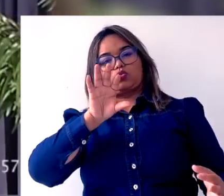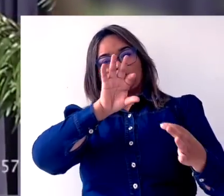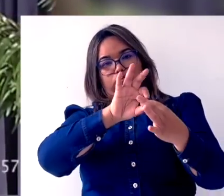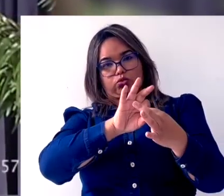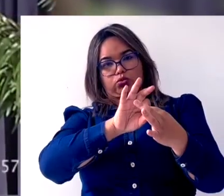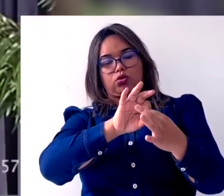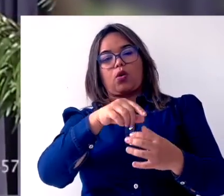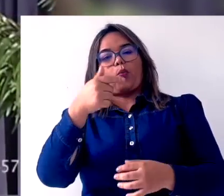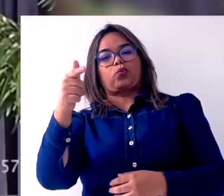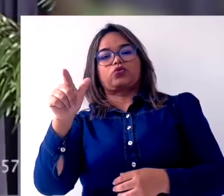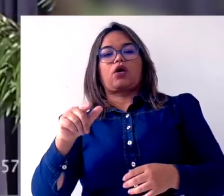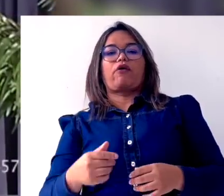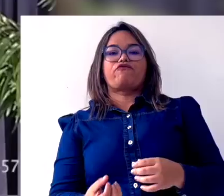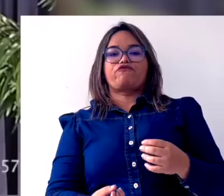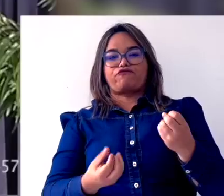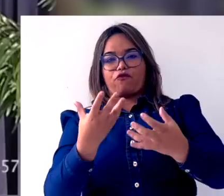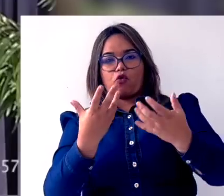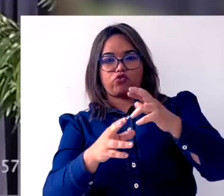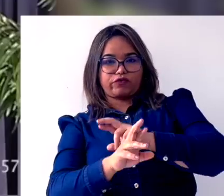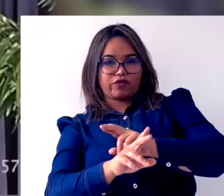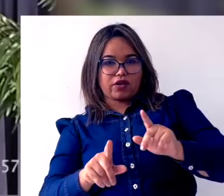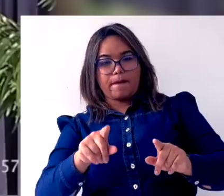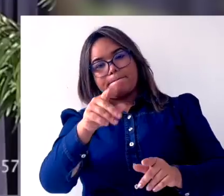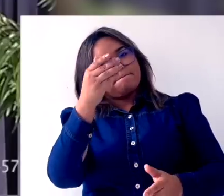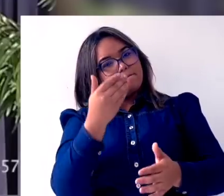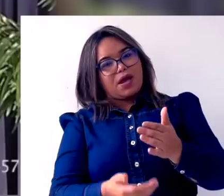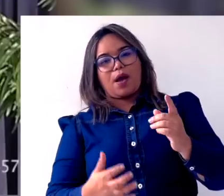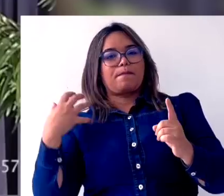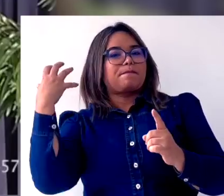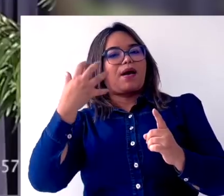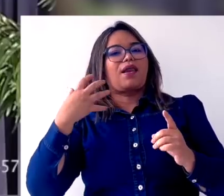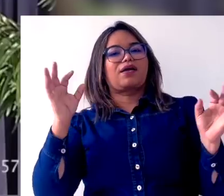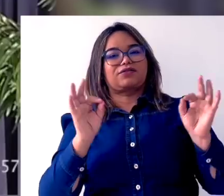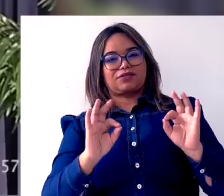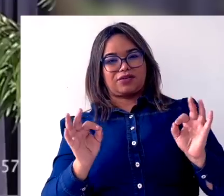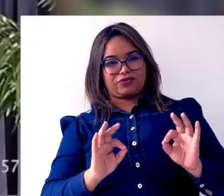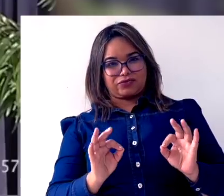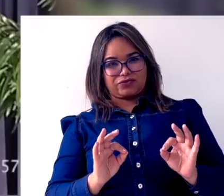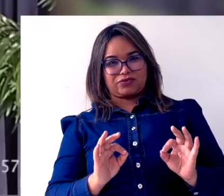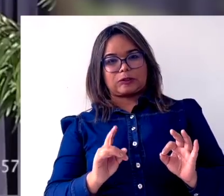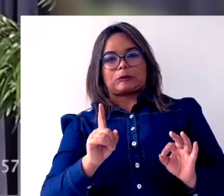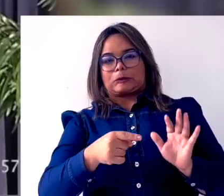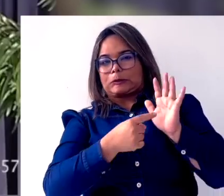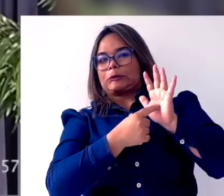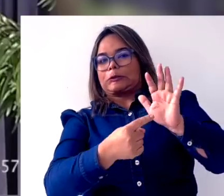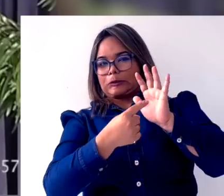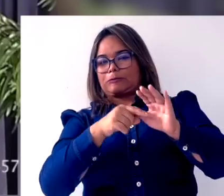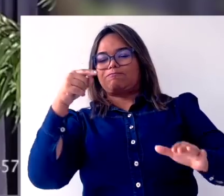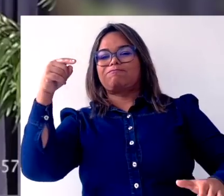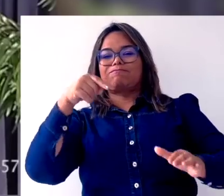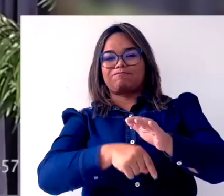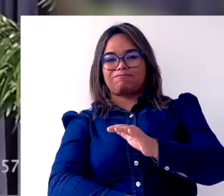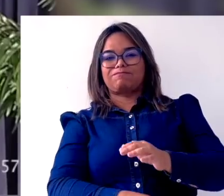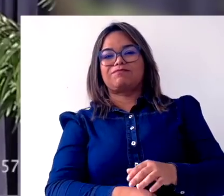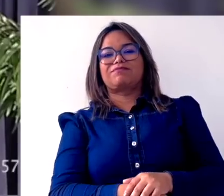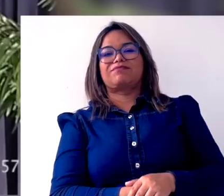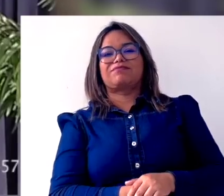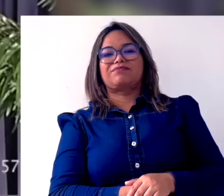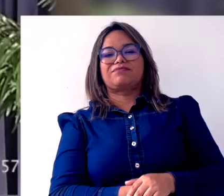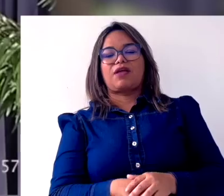Que Todos Sejam Um, outra sobre o fogo estranho. Não percam essas palestras. Elas vão ser